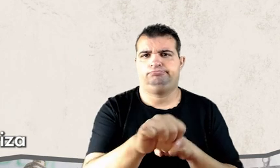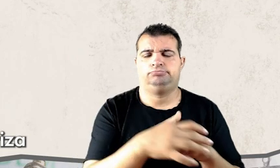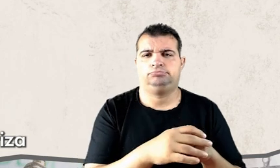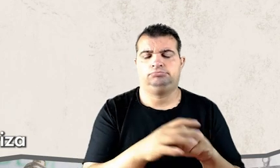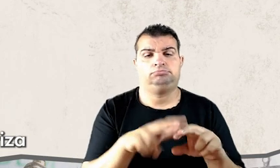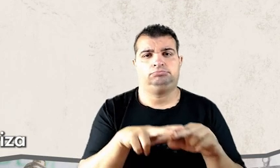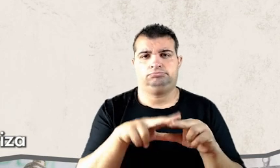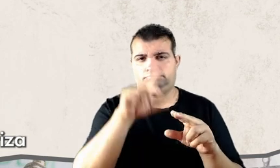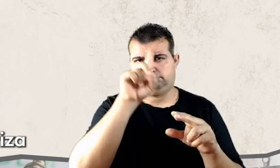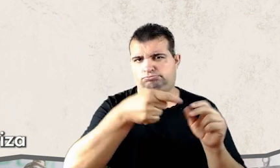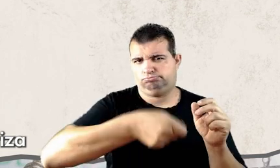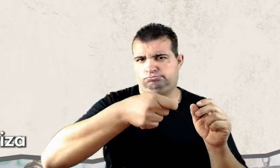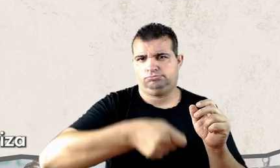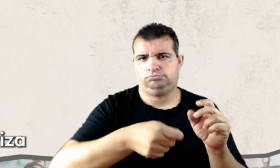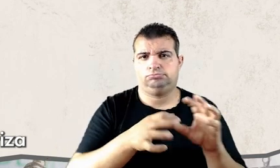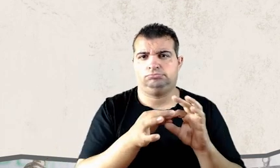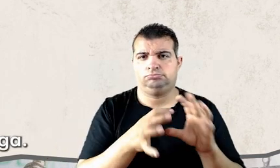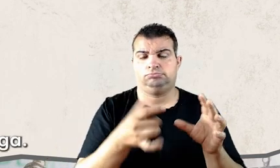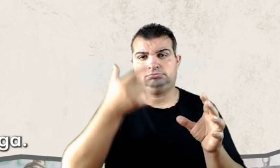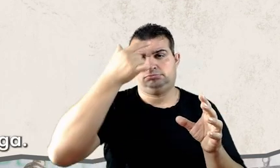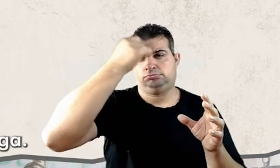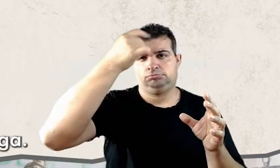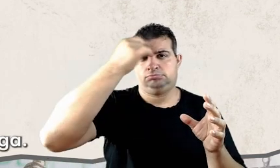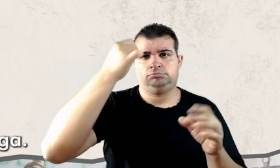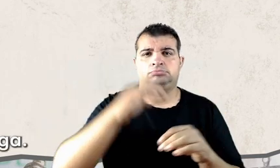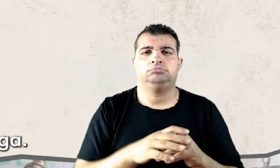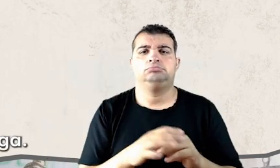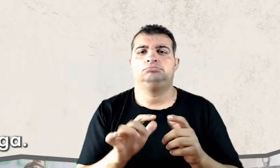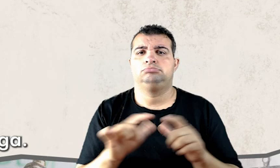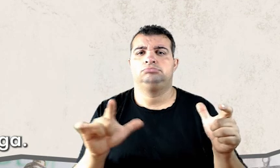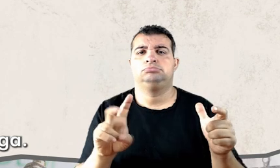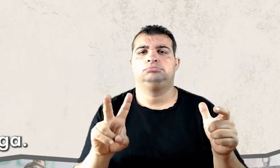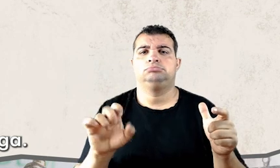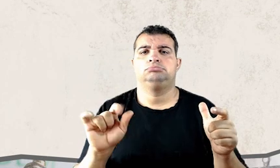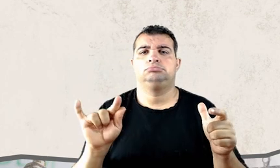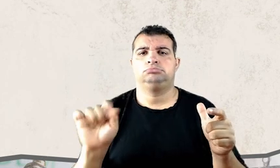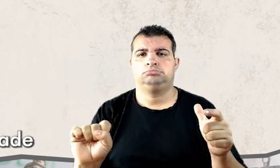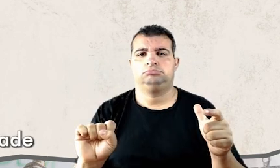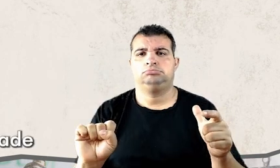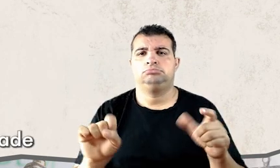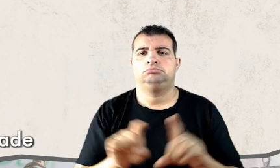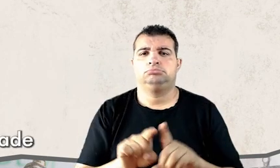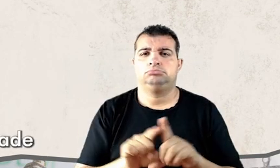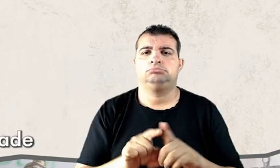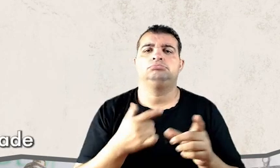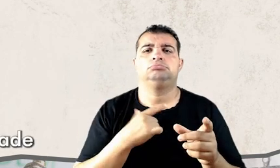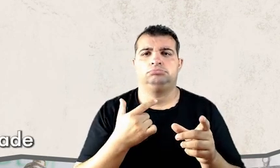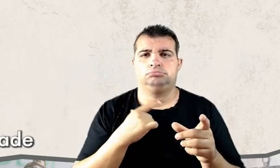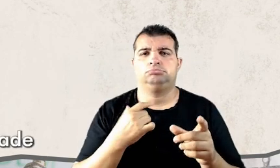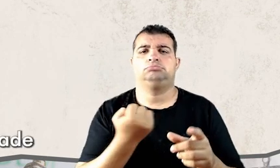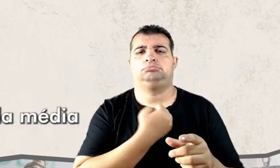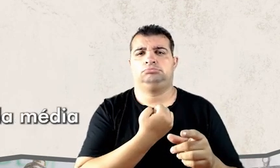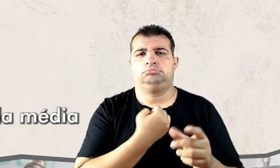universidade, porque a ditadura abre, autoriza universidades, aumenta a vaga, né? E você tem, então,